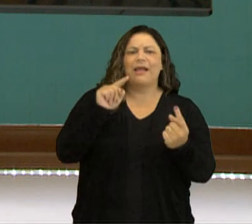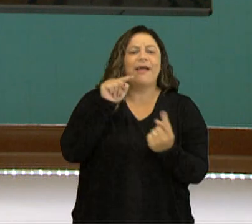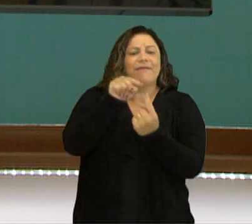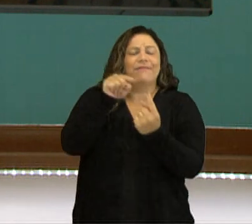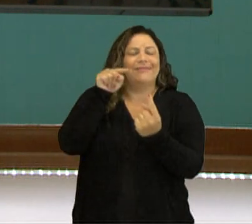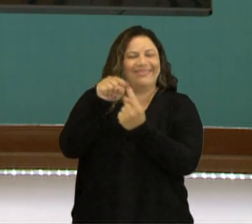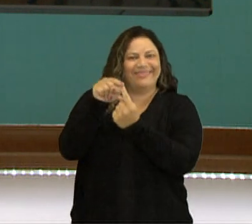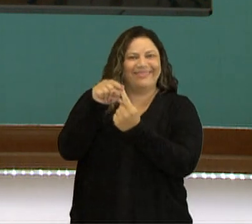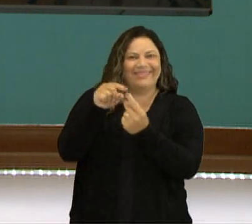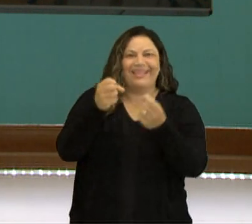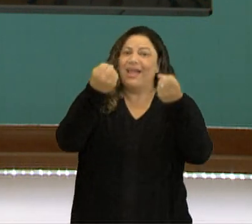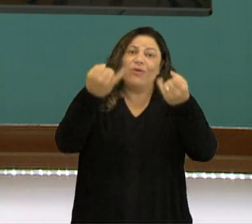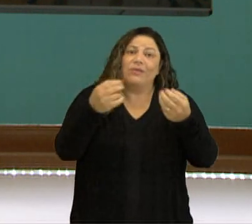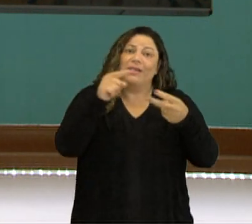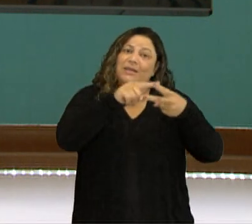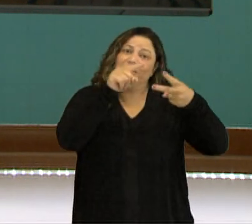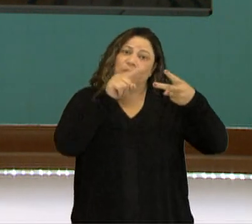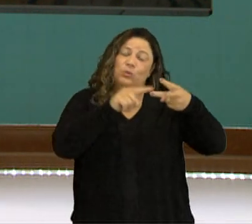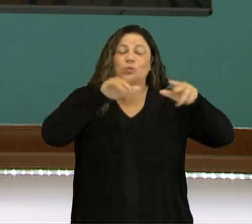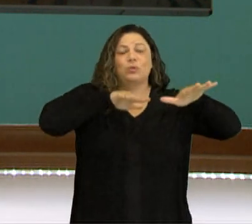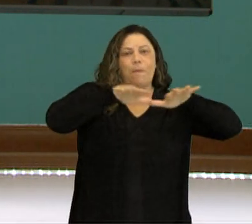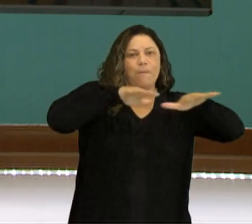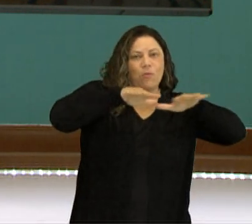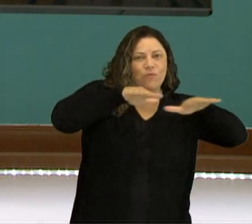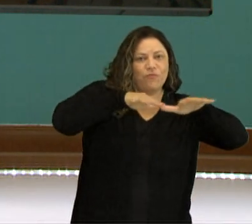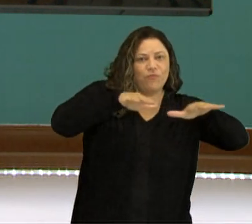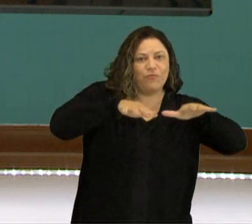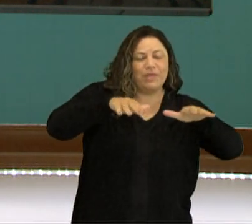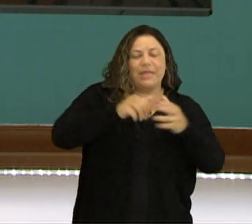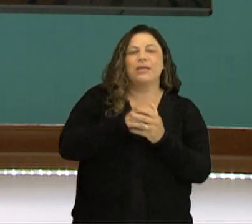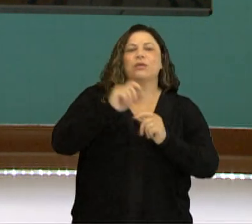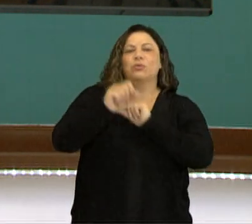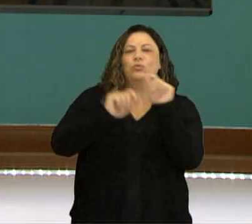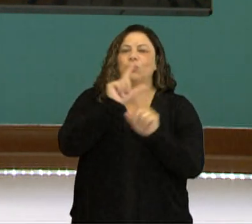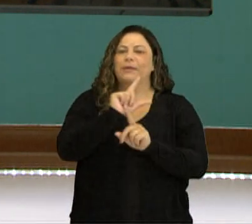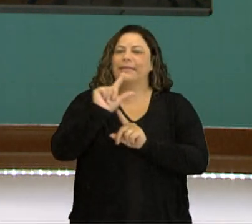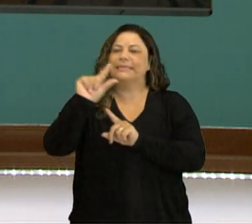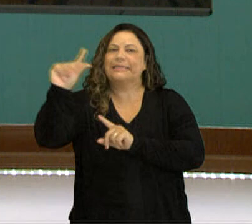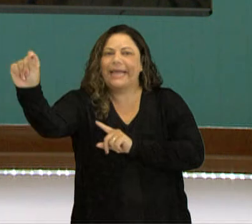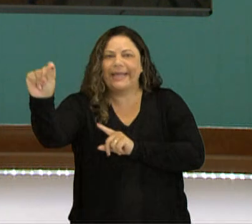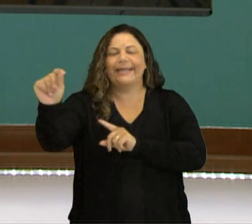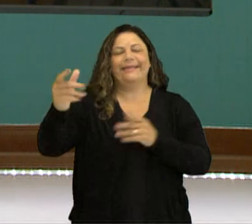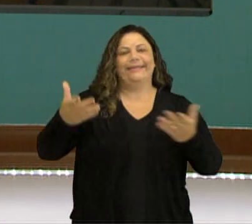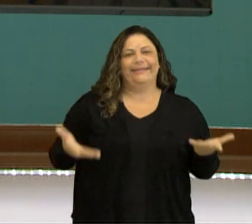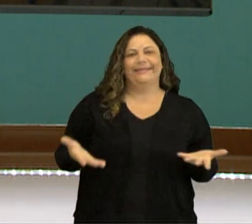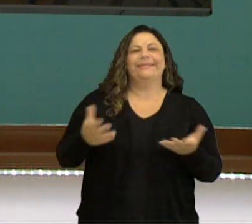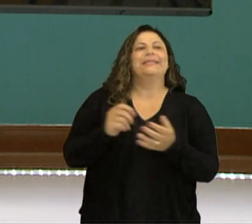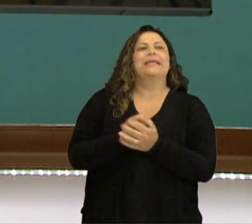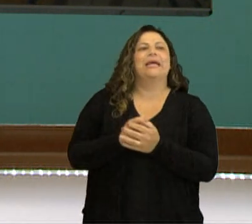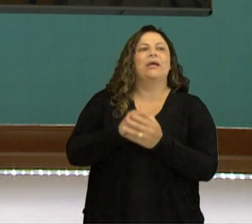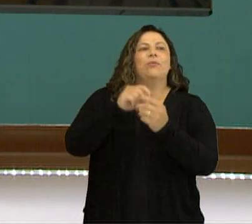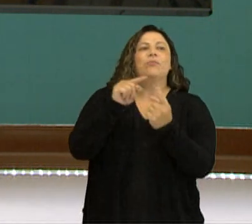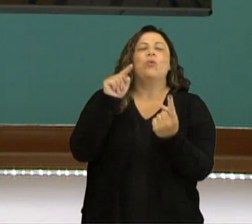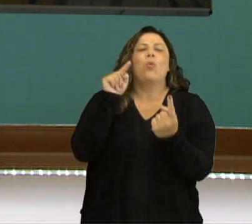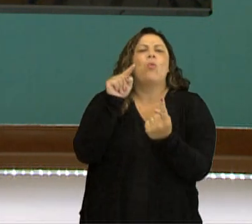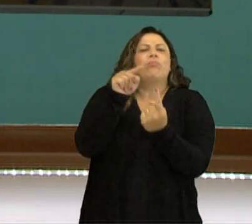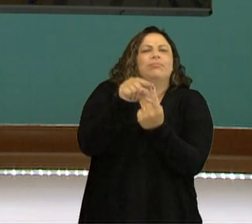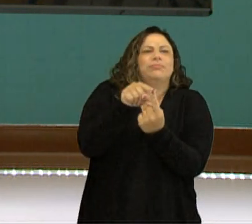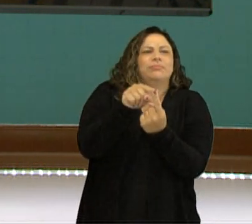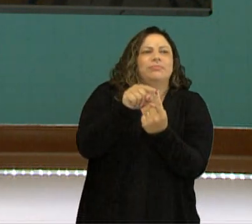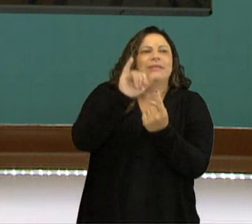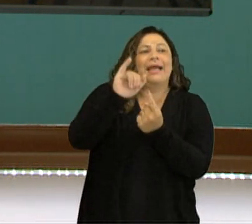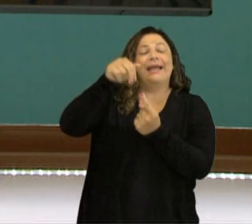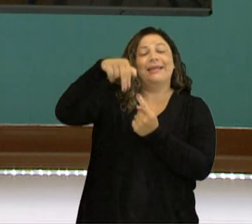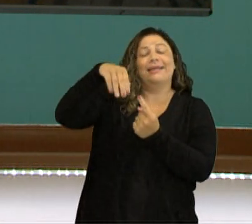dois referenciais que vão definir o movimento, que vão definir trajetórias e tudo mais. Então, o referencial aqui inercial